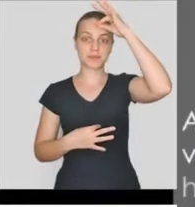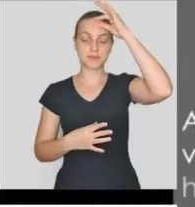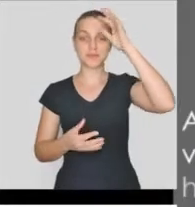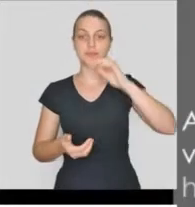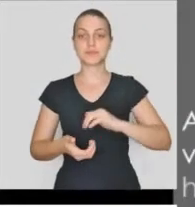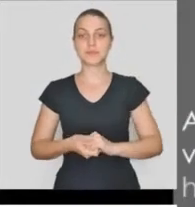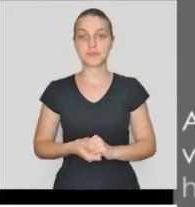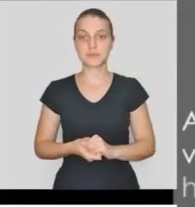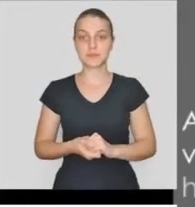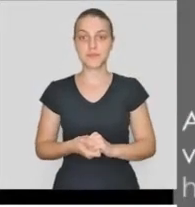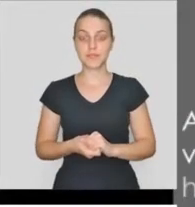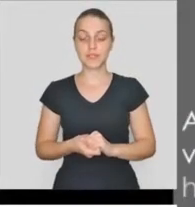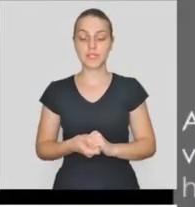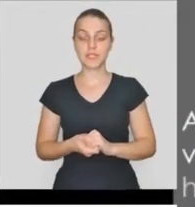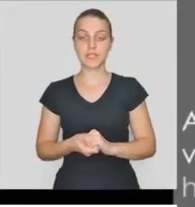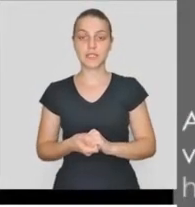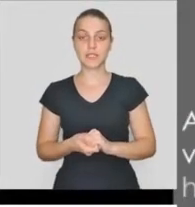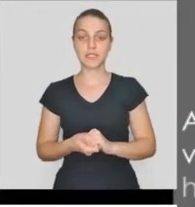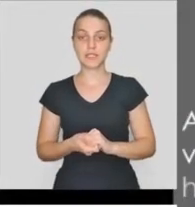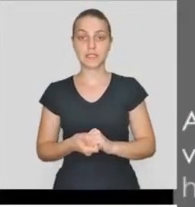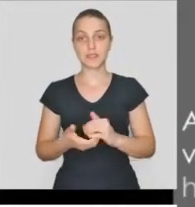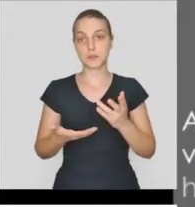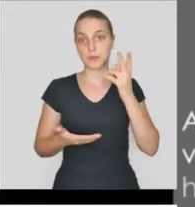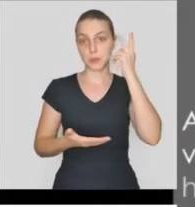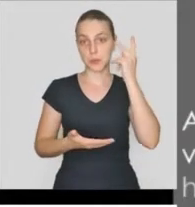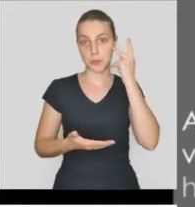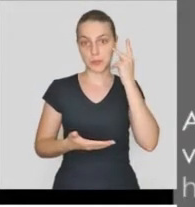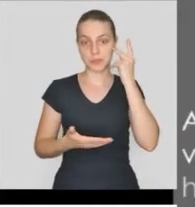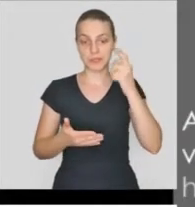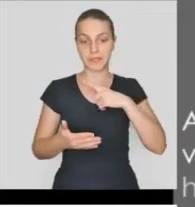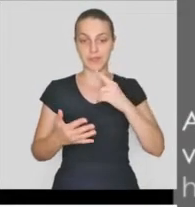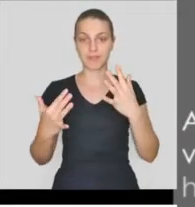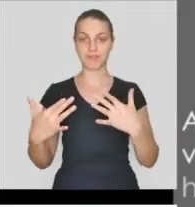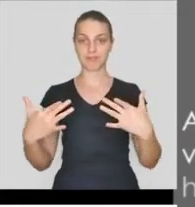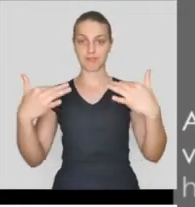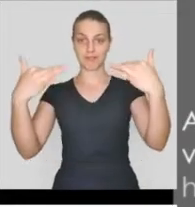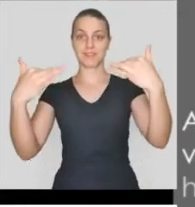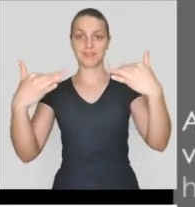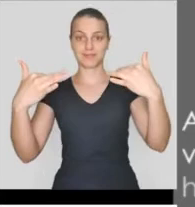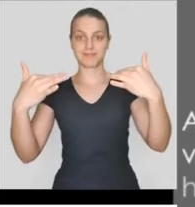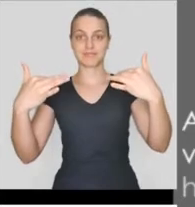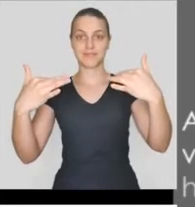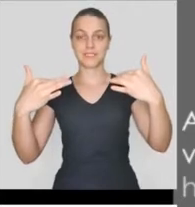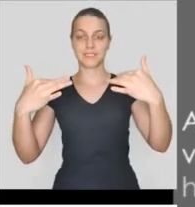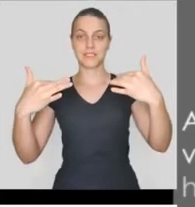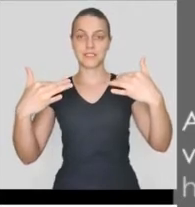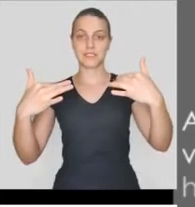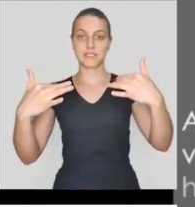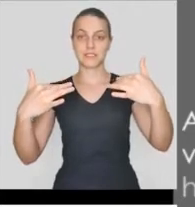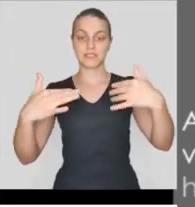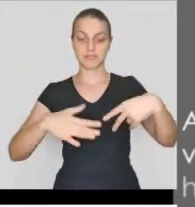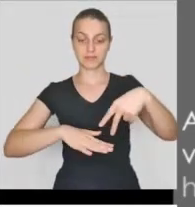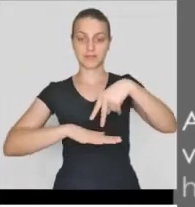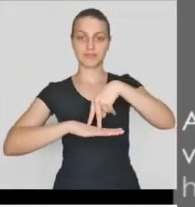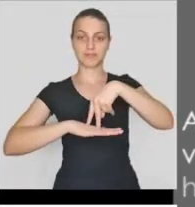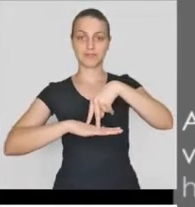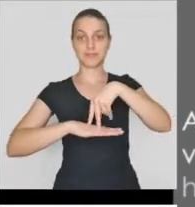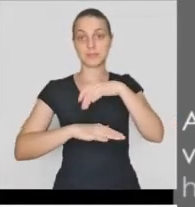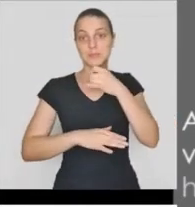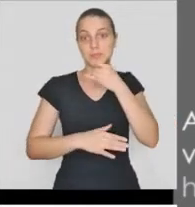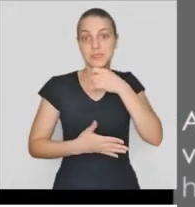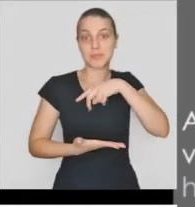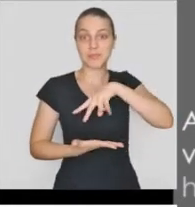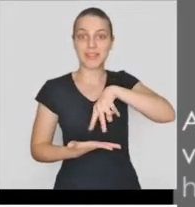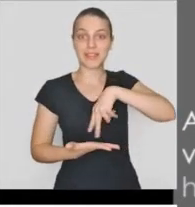de execução, na frente, geralmente, de uma plateia, né? Que é o caso da dança. Aqui